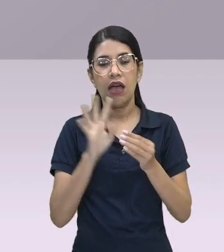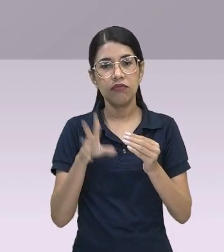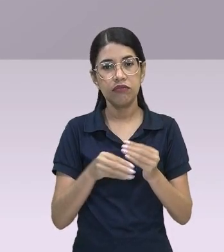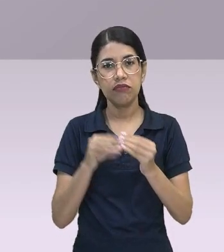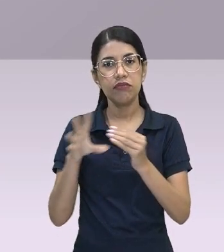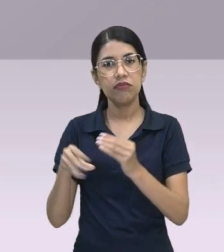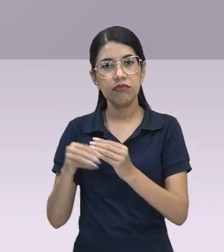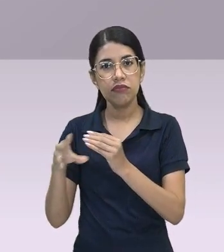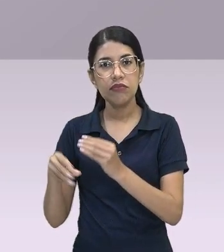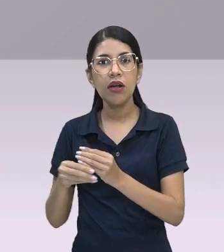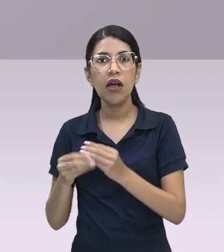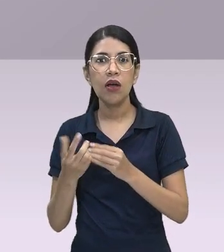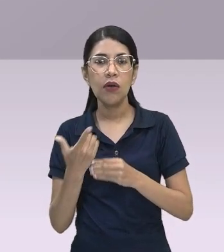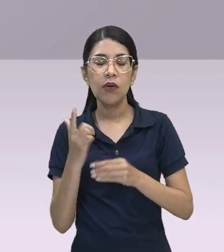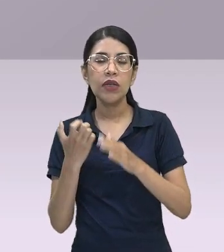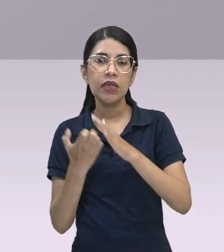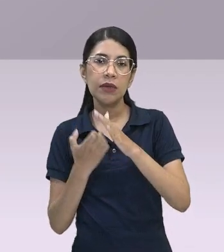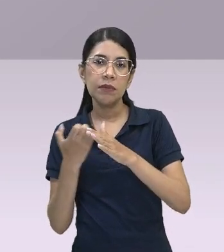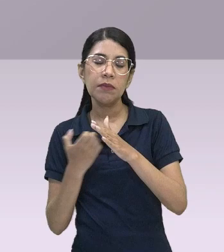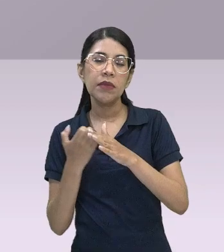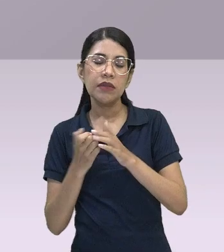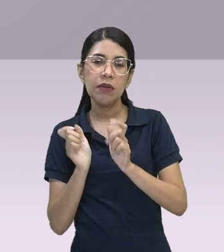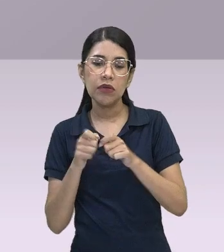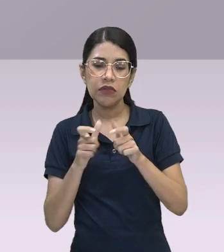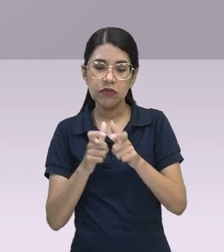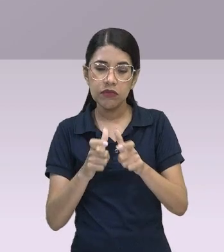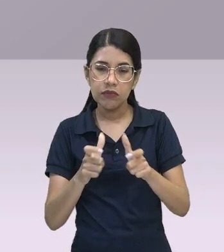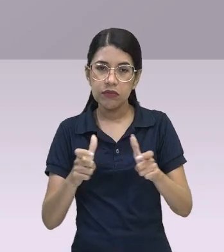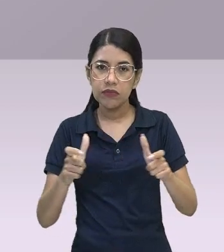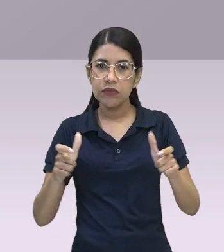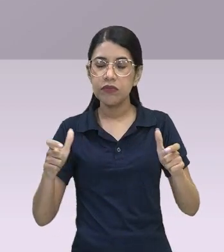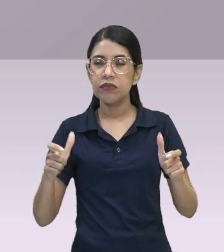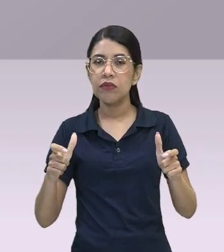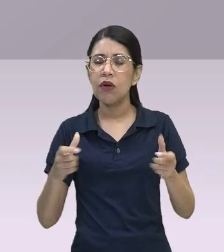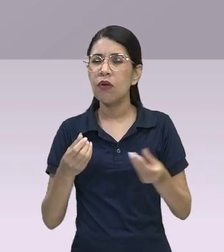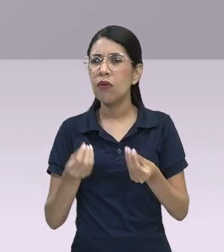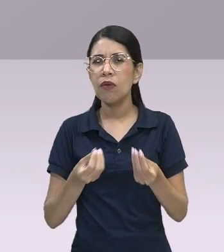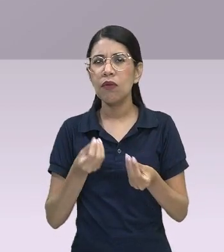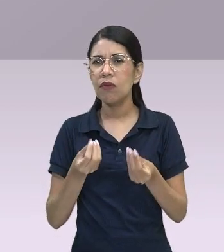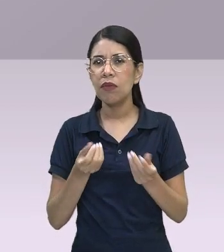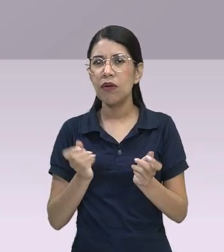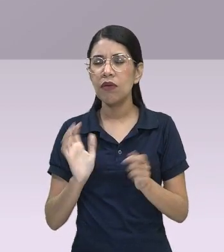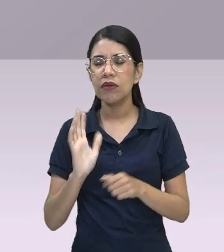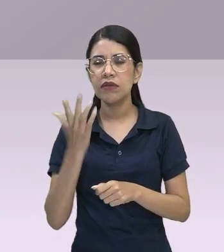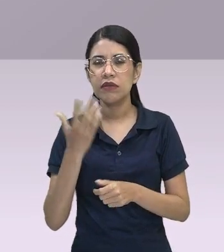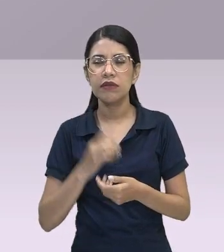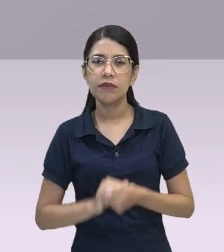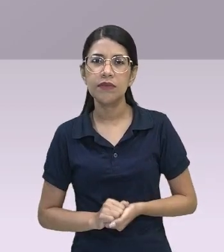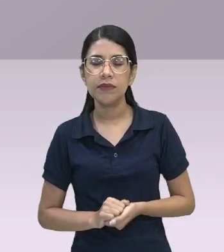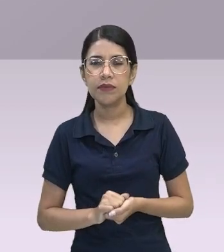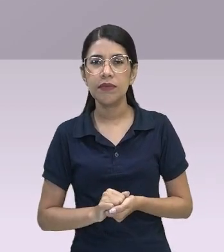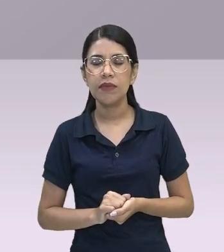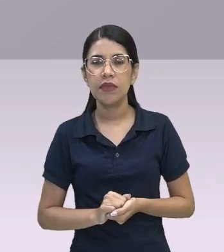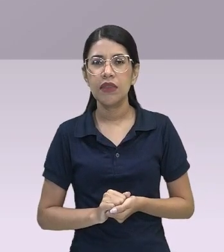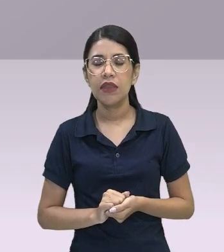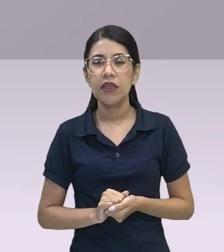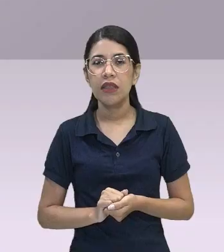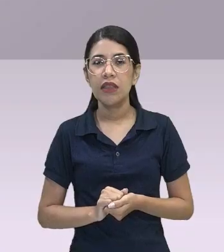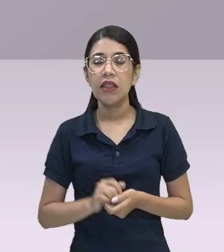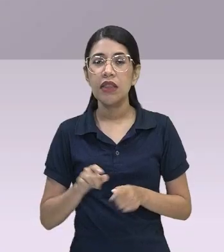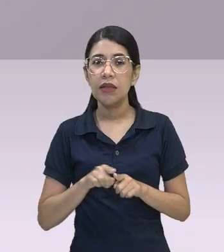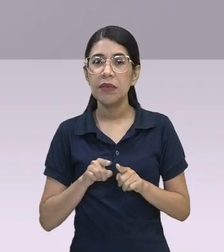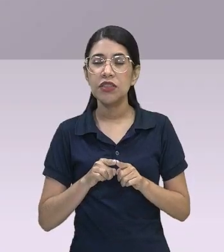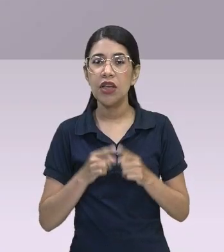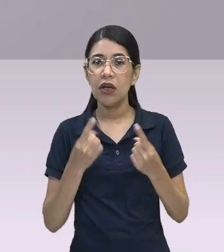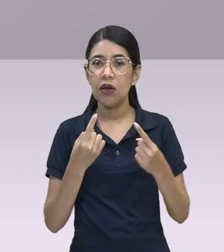para crescer ainda mais o seu conglomerado. Como que eles faziam isso, professor? Através ali da guerra de